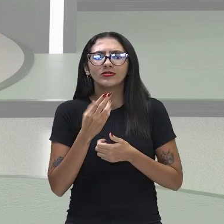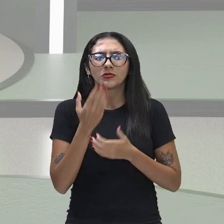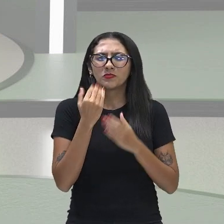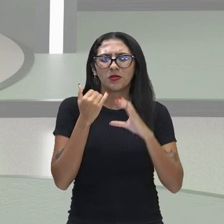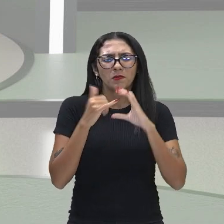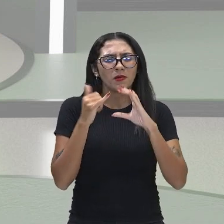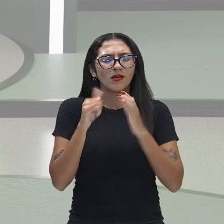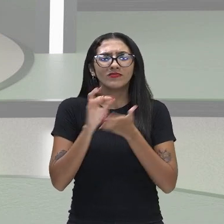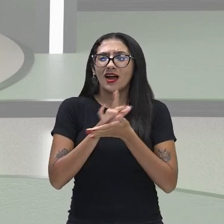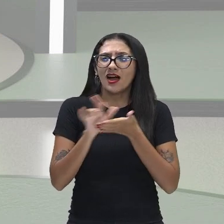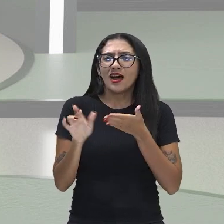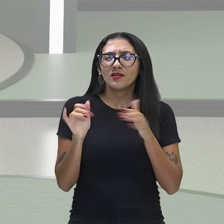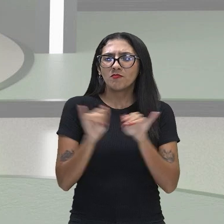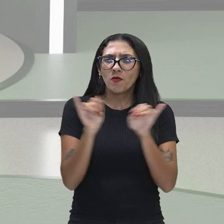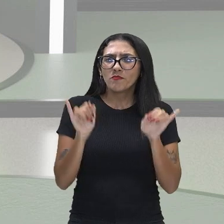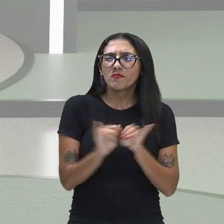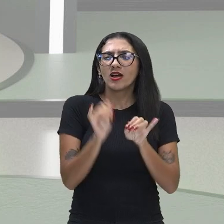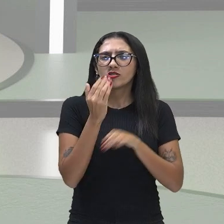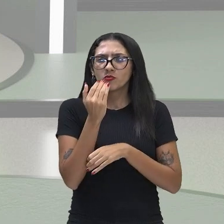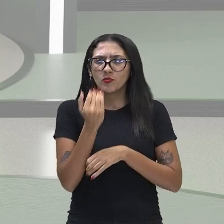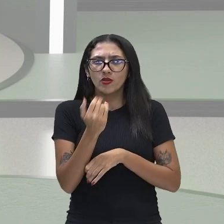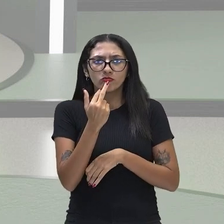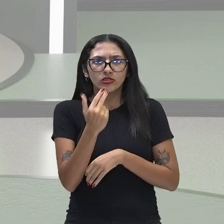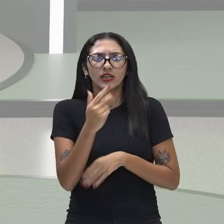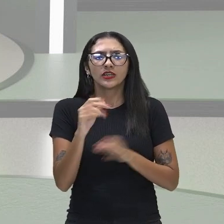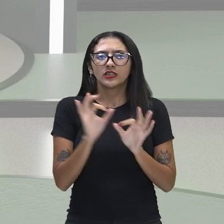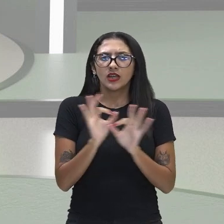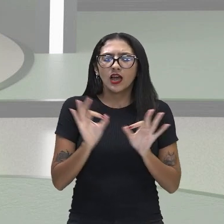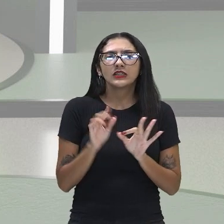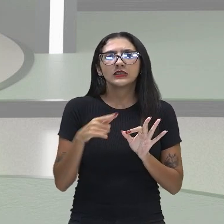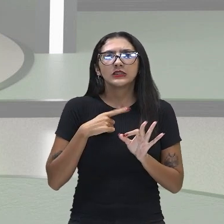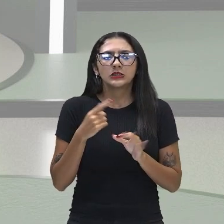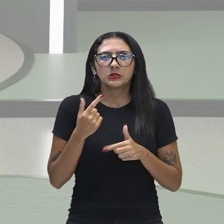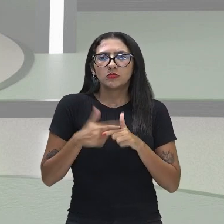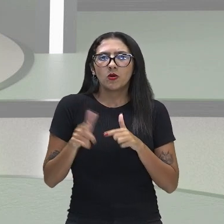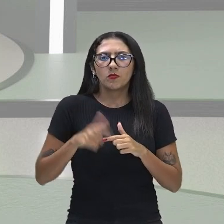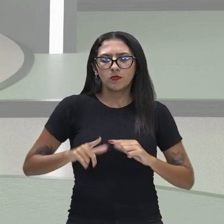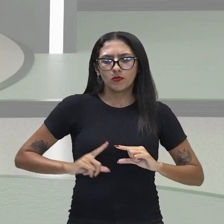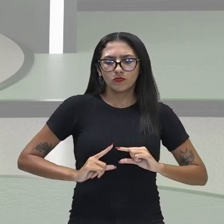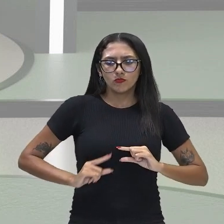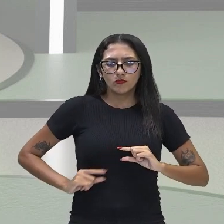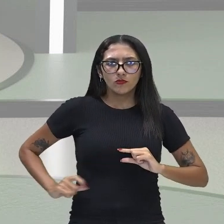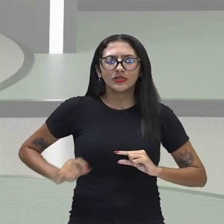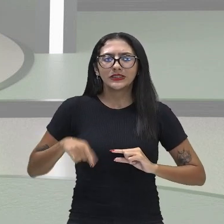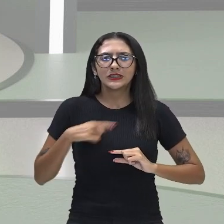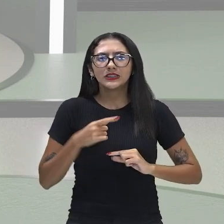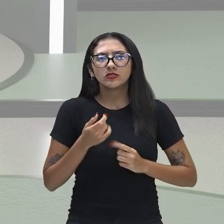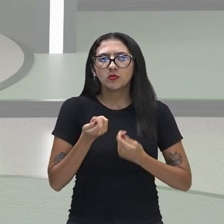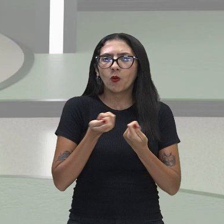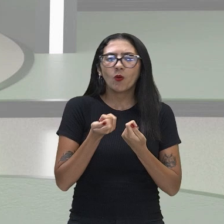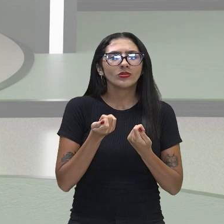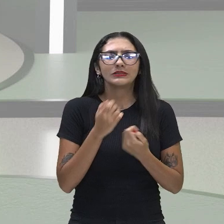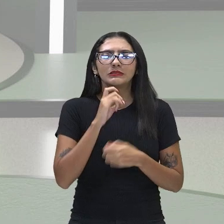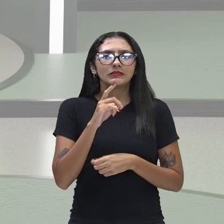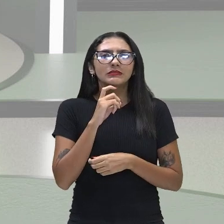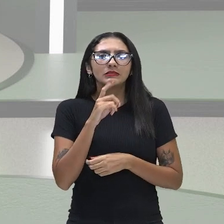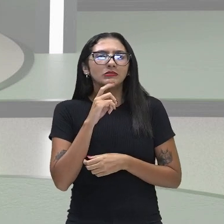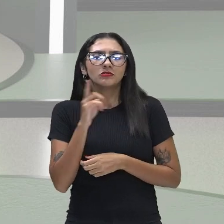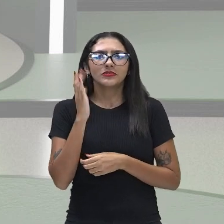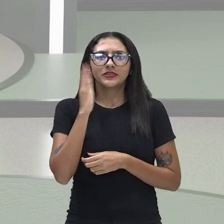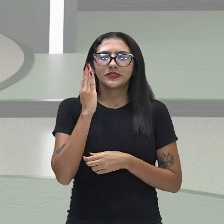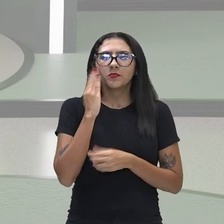por exemplo, pode sobrecarregar o funcionamento do pâncreas e ele vai ficar desregulado, ele não vai saber mais